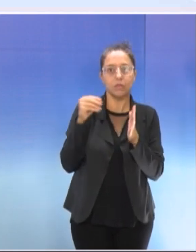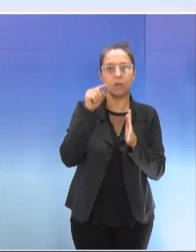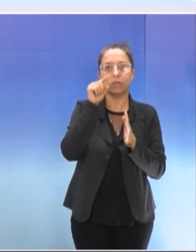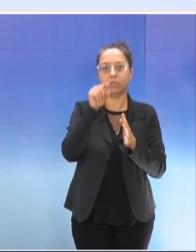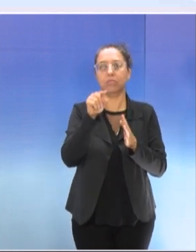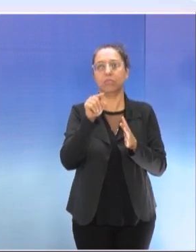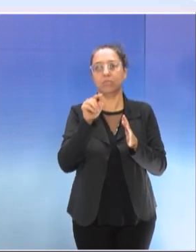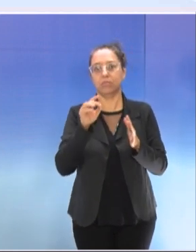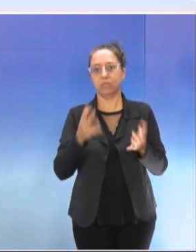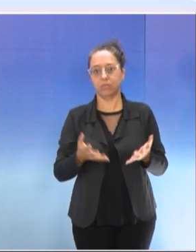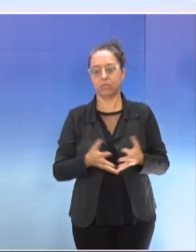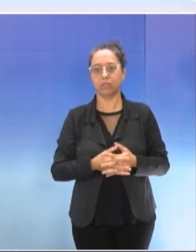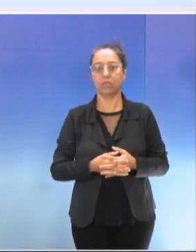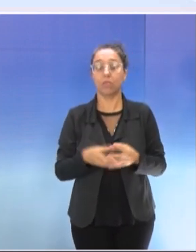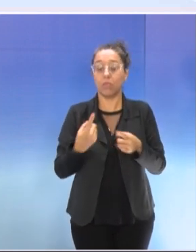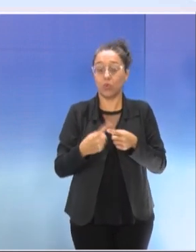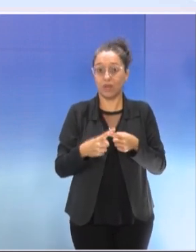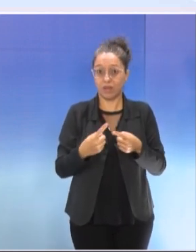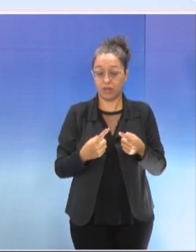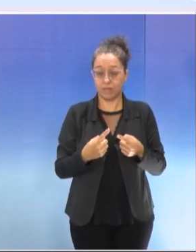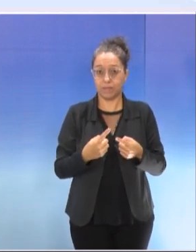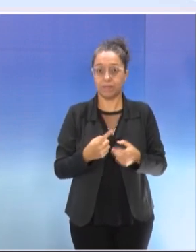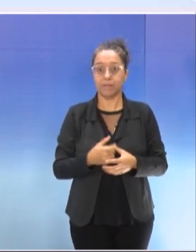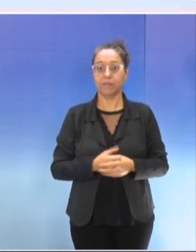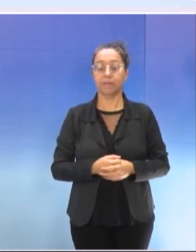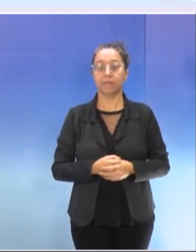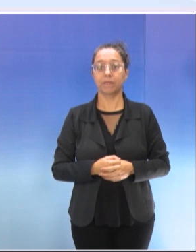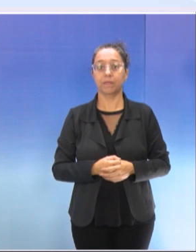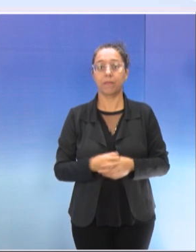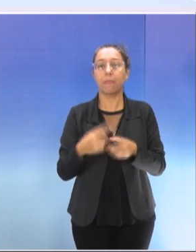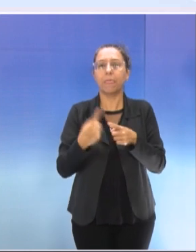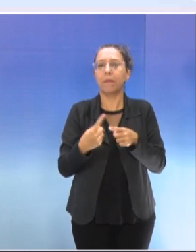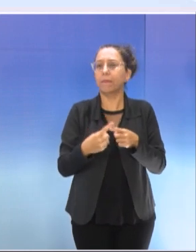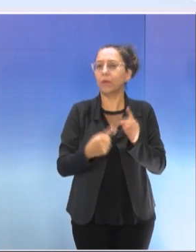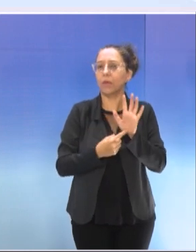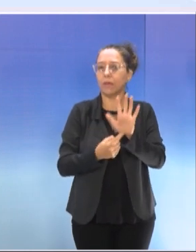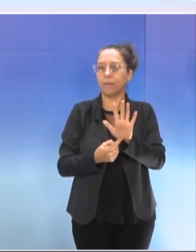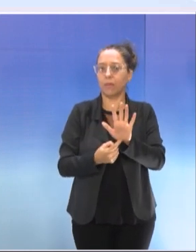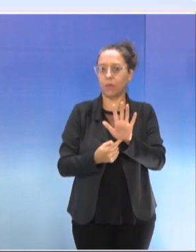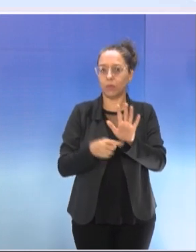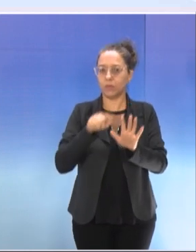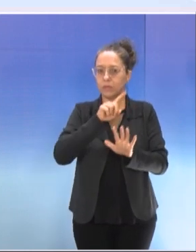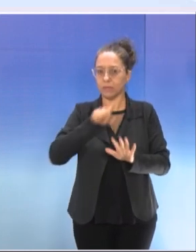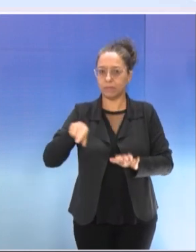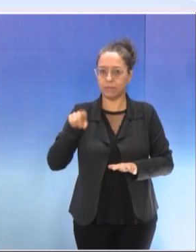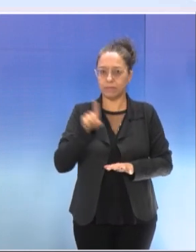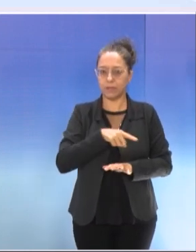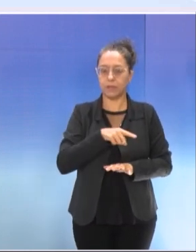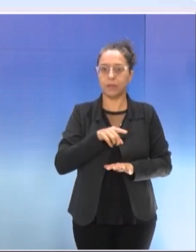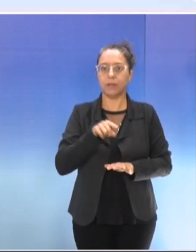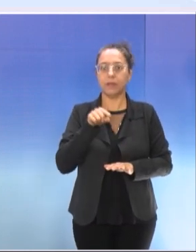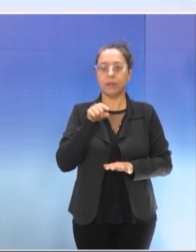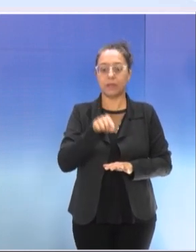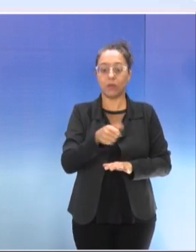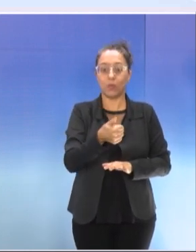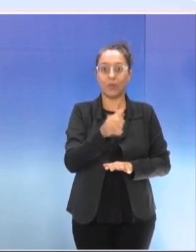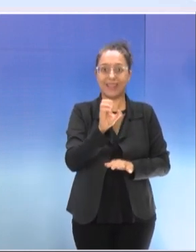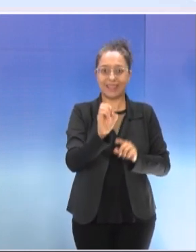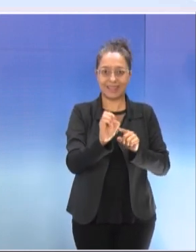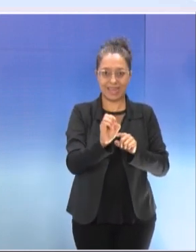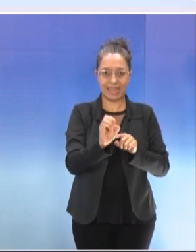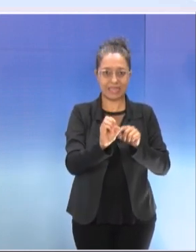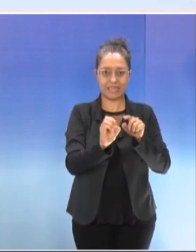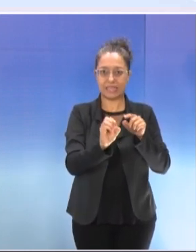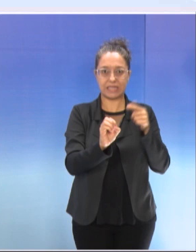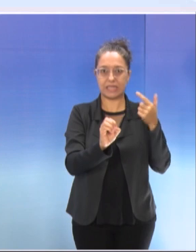ser... Por quê? Certo? Por que eu trago? Por que eu elimino esse aqui? Porque o indivíduo 10, ele não tem anomalia,